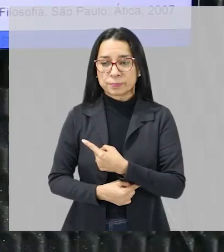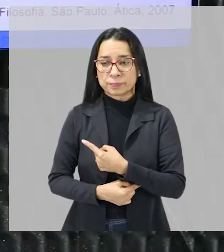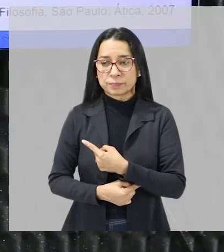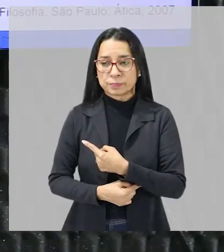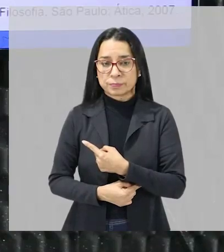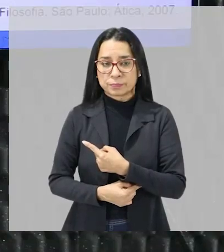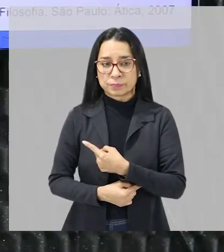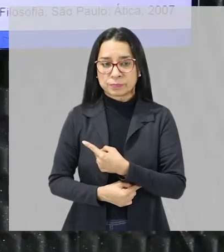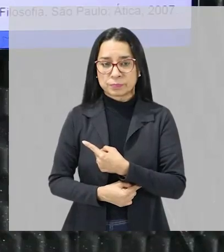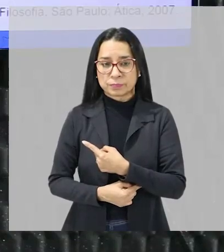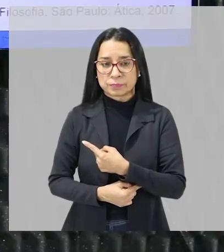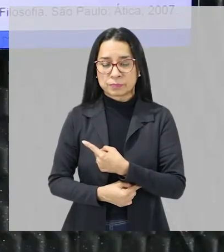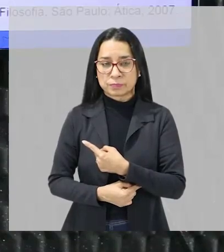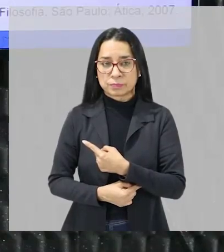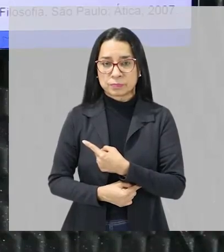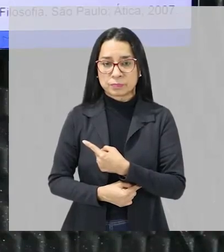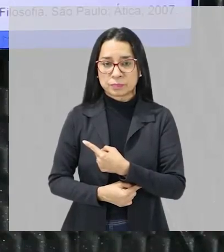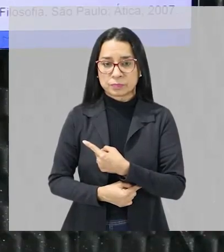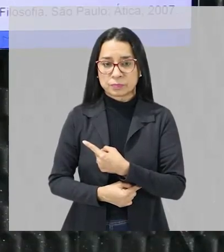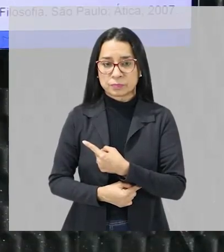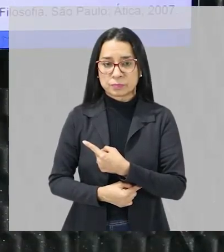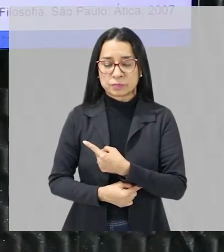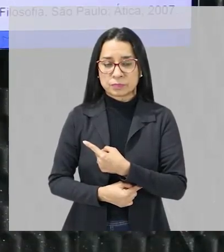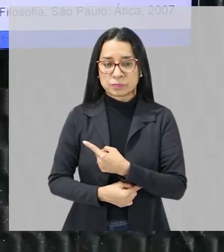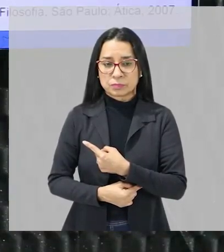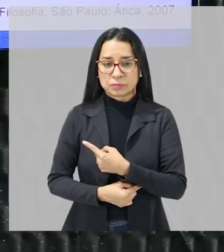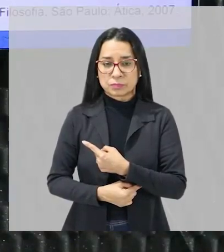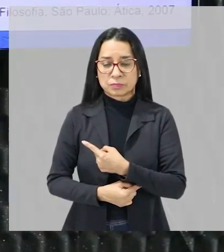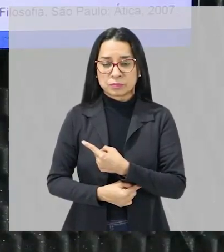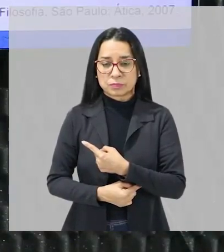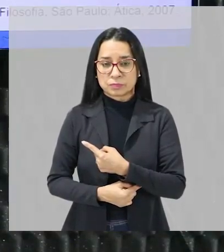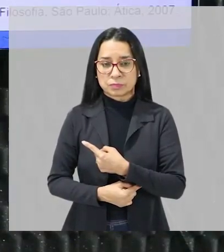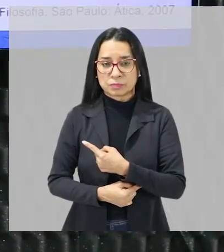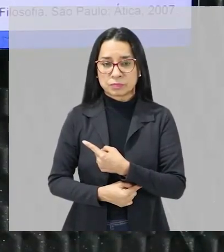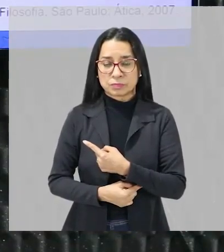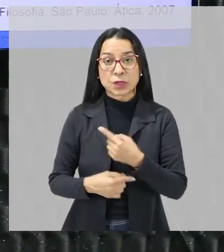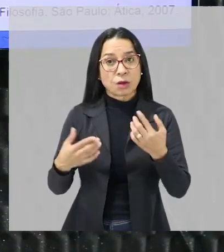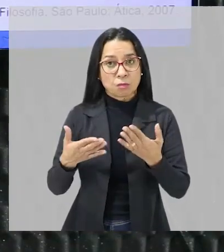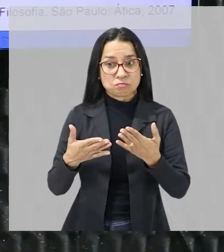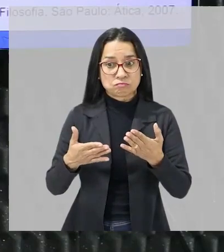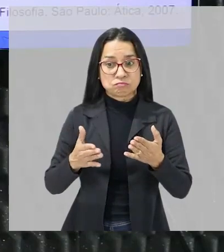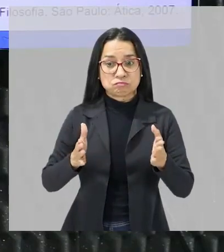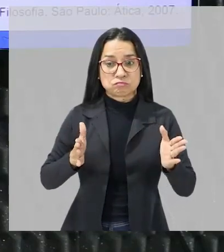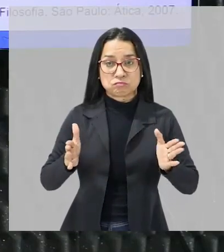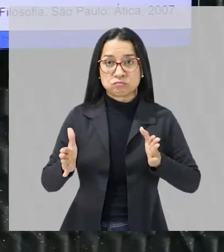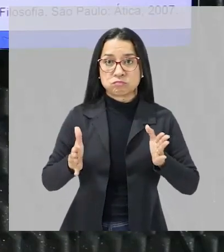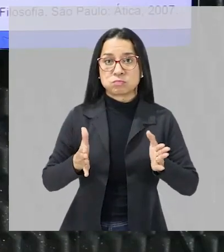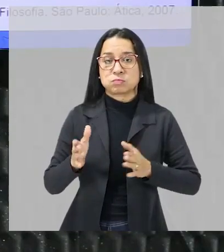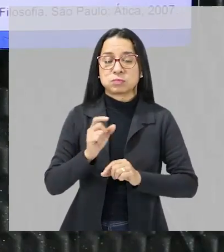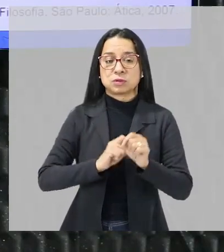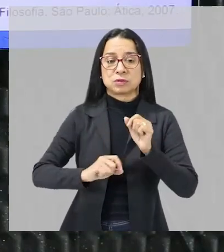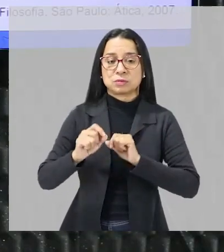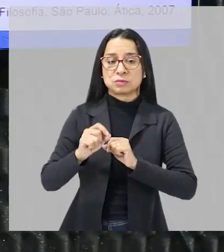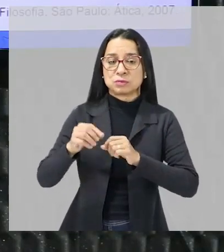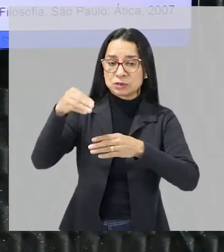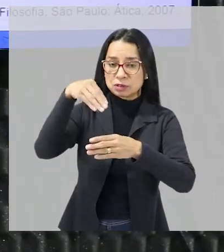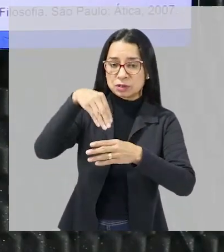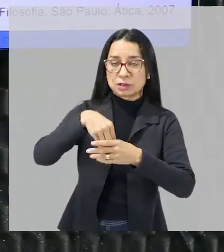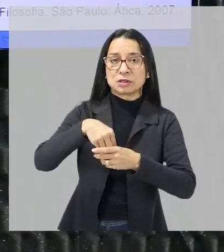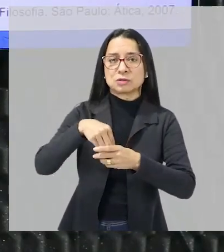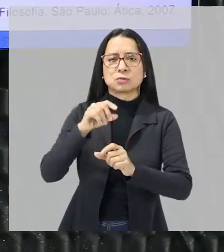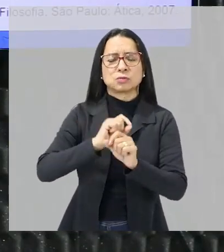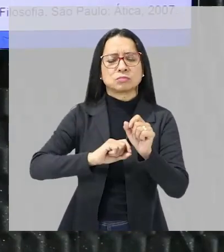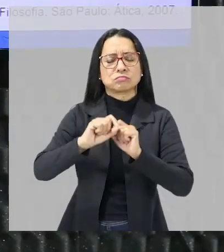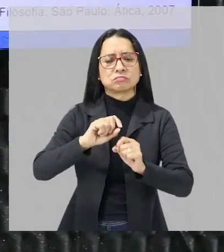pertence e deixa perceber. O que significam as eleições? A gente está num período aí de eleições. O que significa as